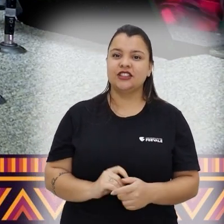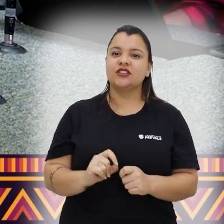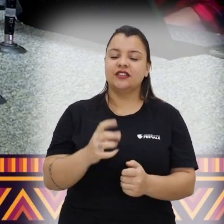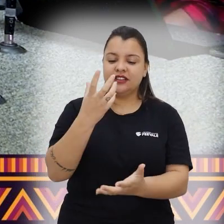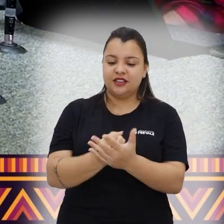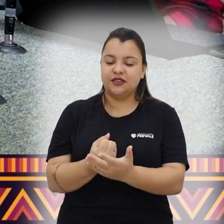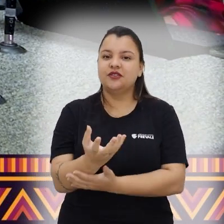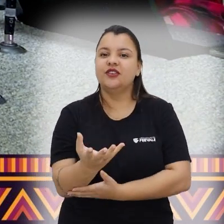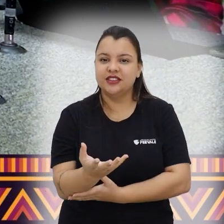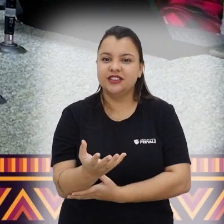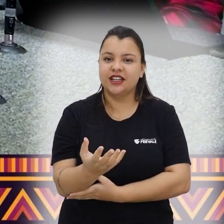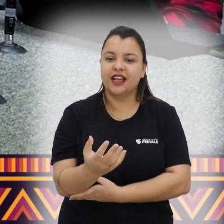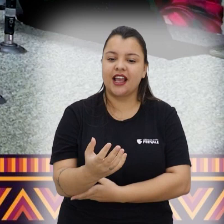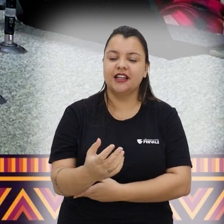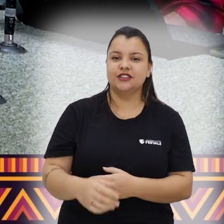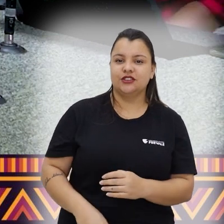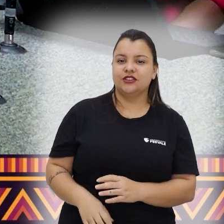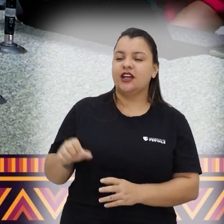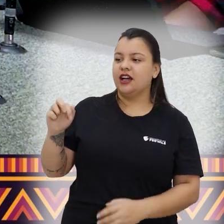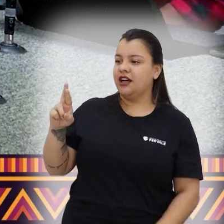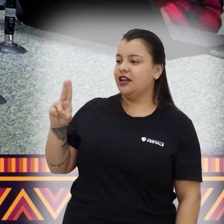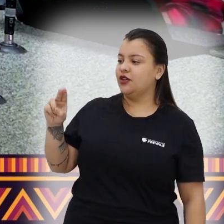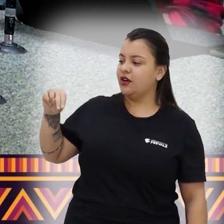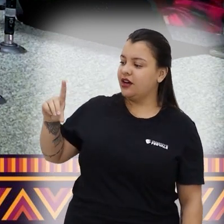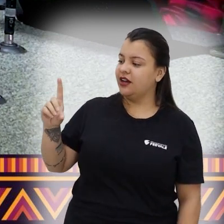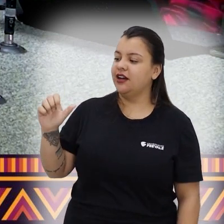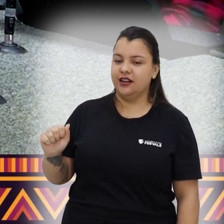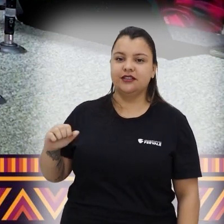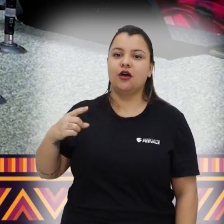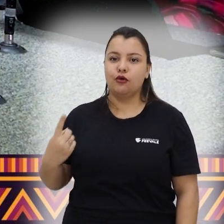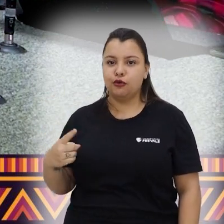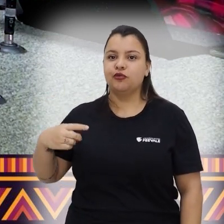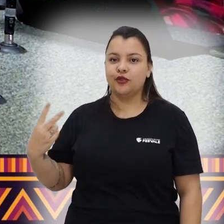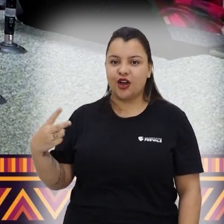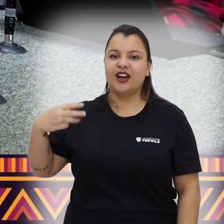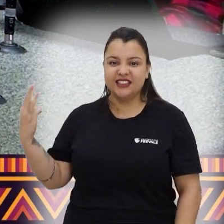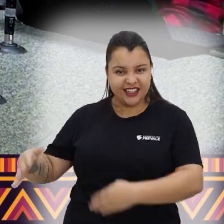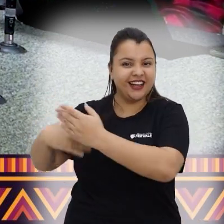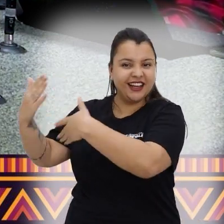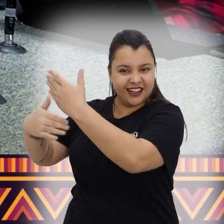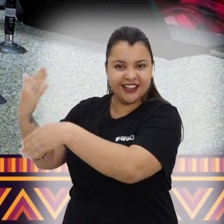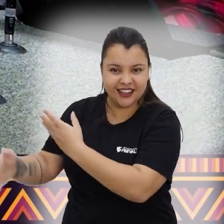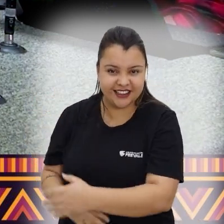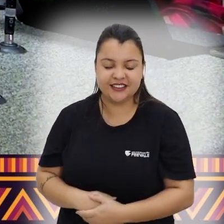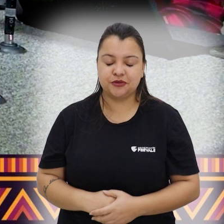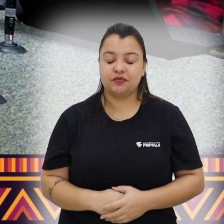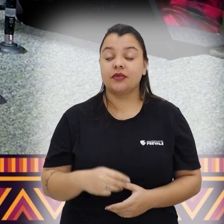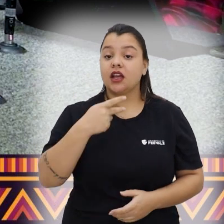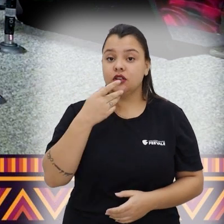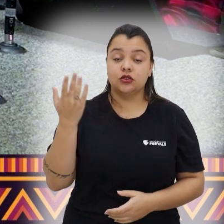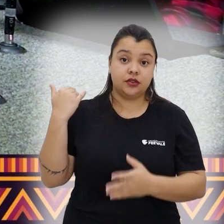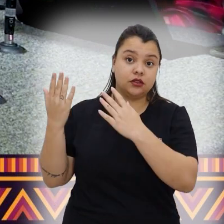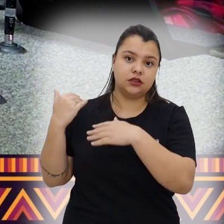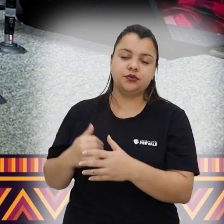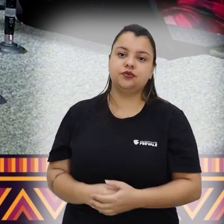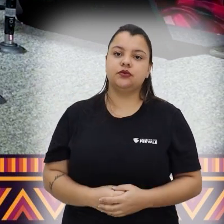de Aruanda com o Benhur a sério. A sério. Exato. Benhur, tu falou um termo aí, a gente estava conversando antes também, né,